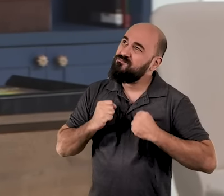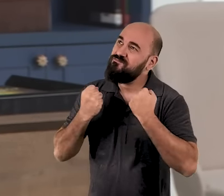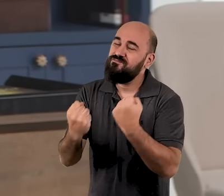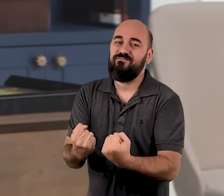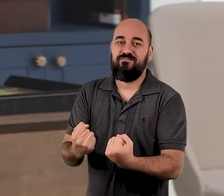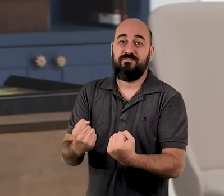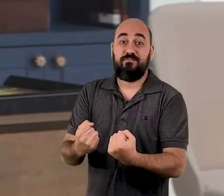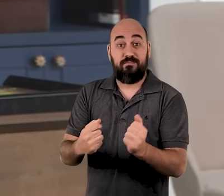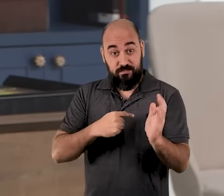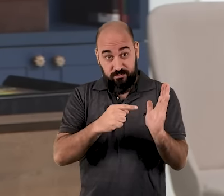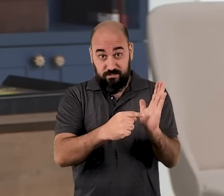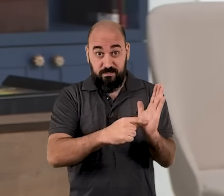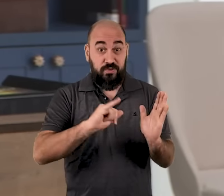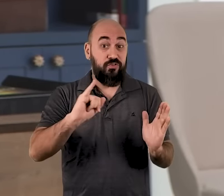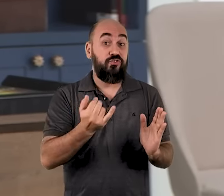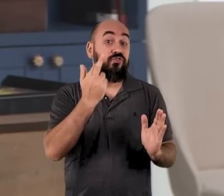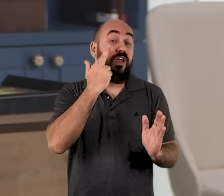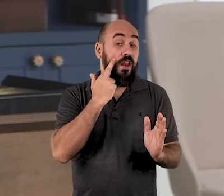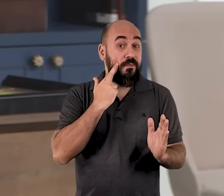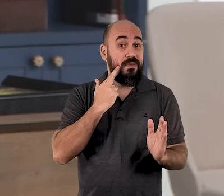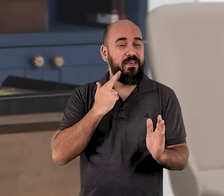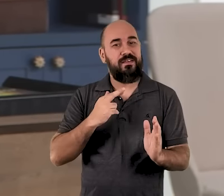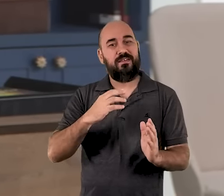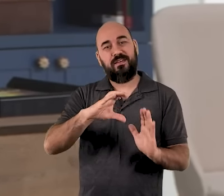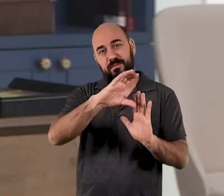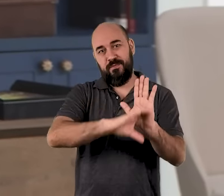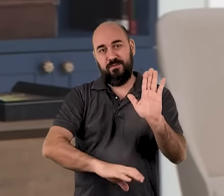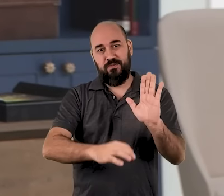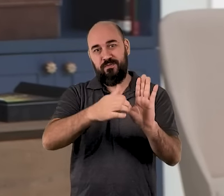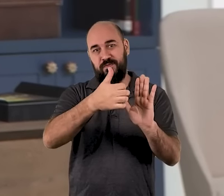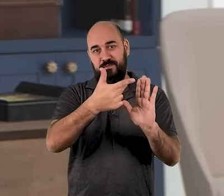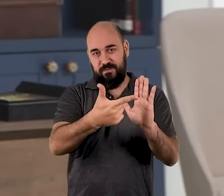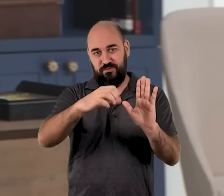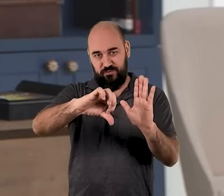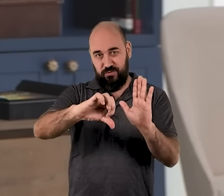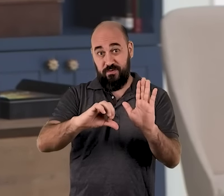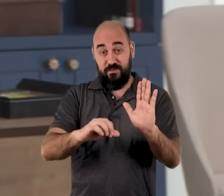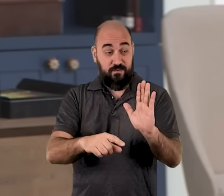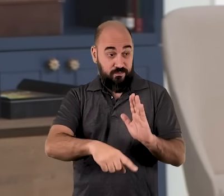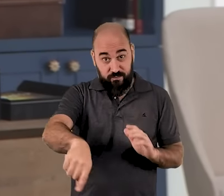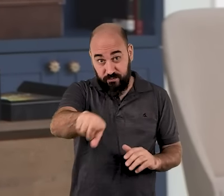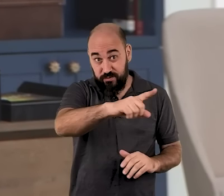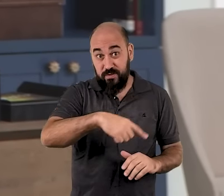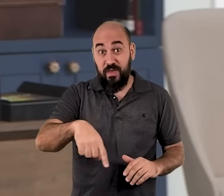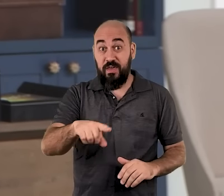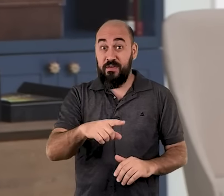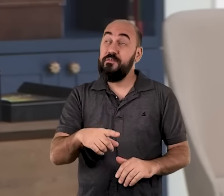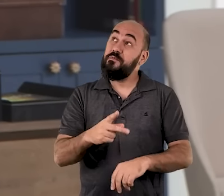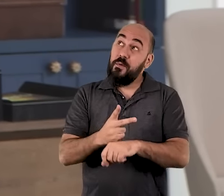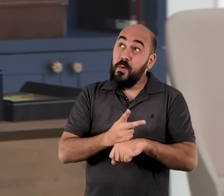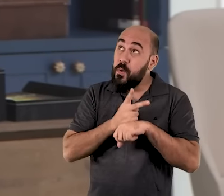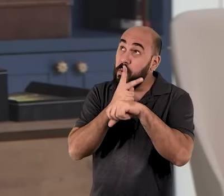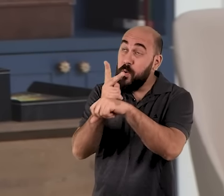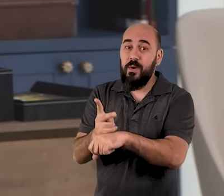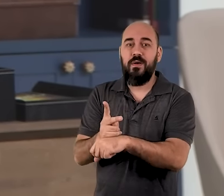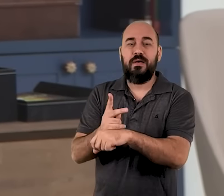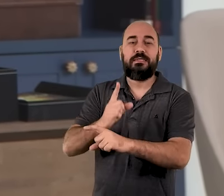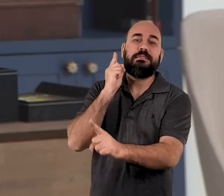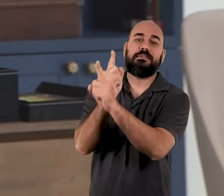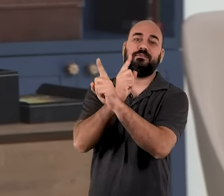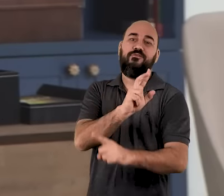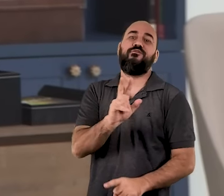no capítulo 29. Vocês me buscarão e me acharão quando me buscarem, diz o